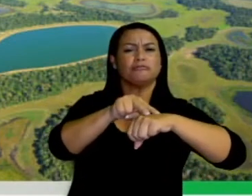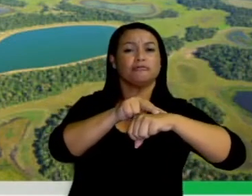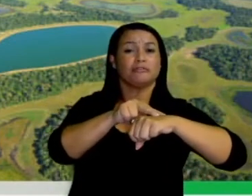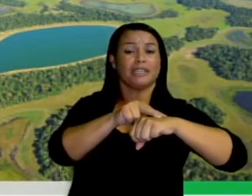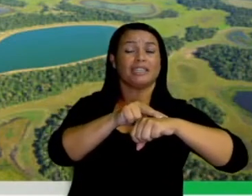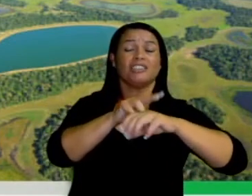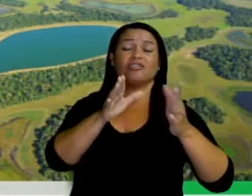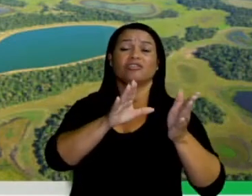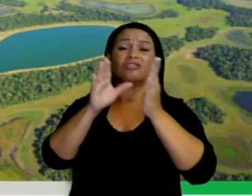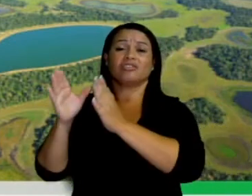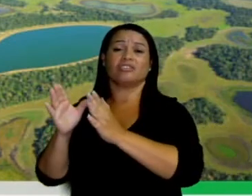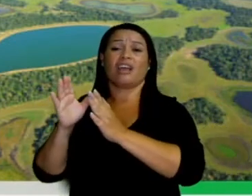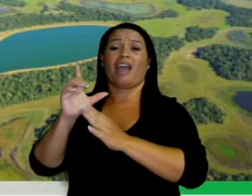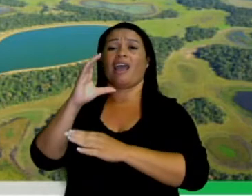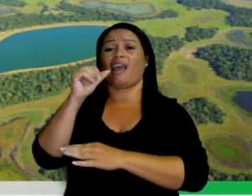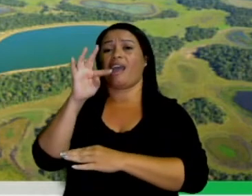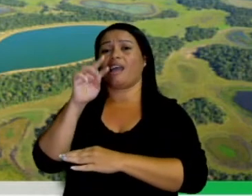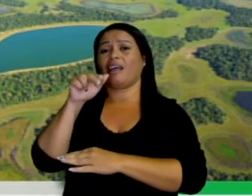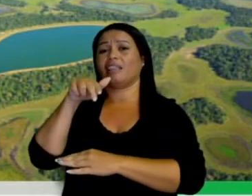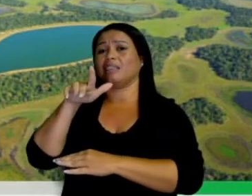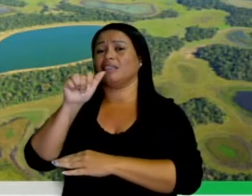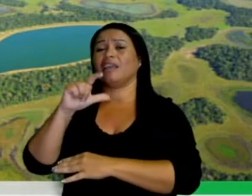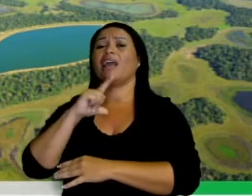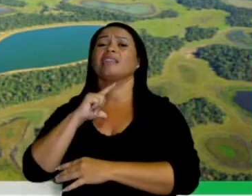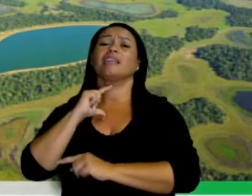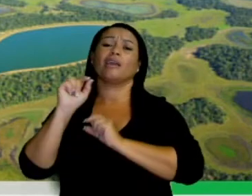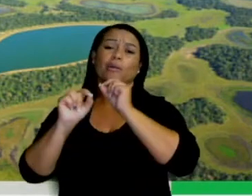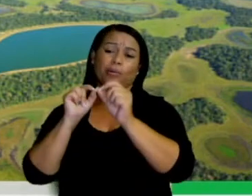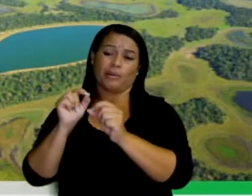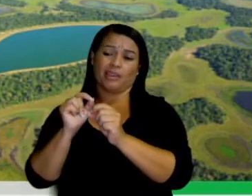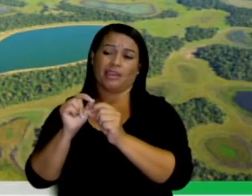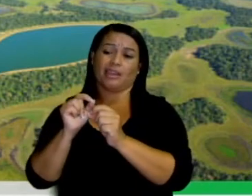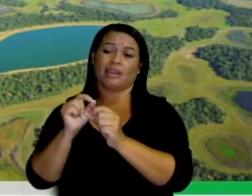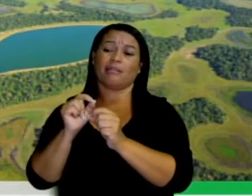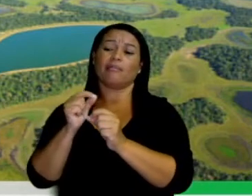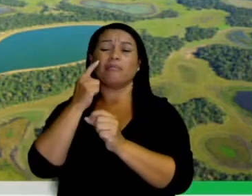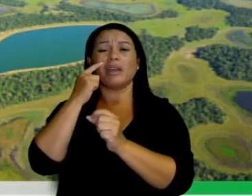Já a caatinga você tem basicamente uma configuração com plantas de menor